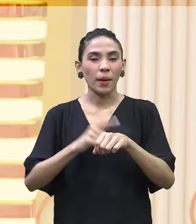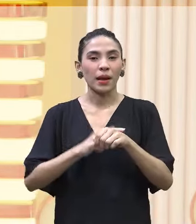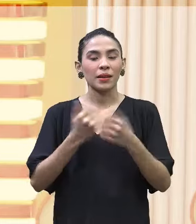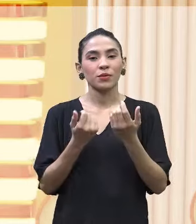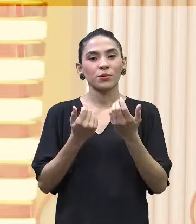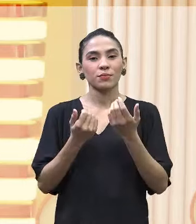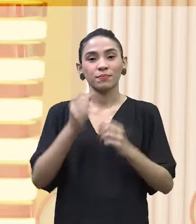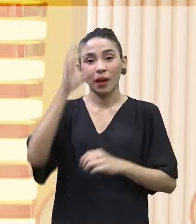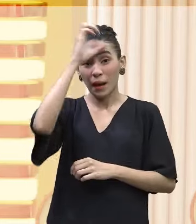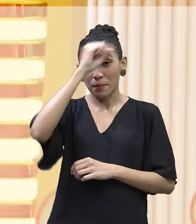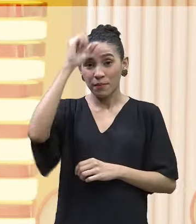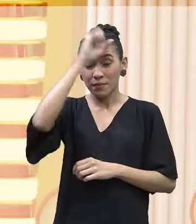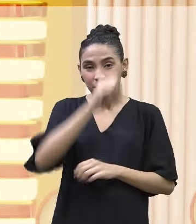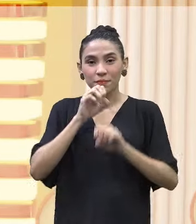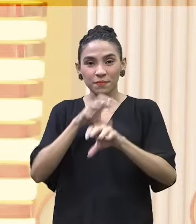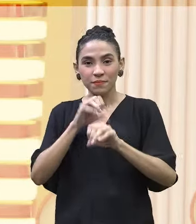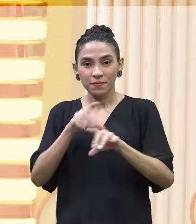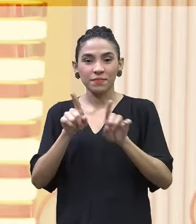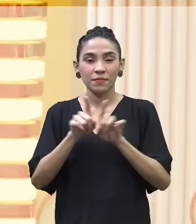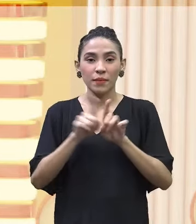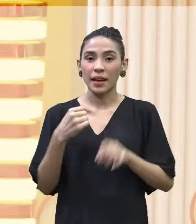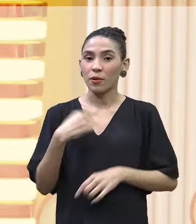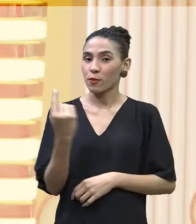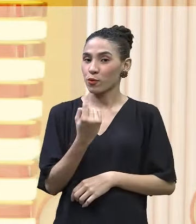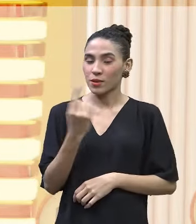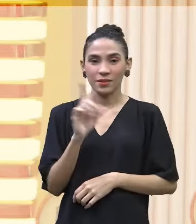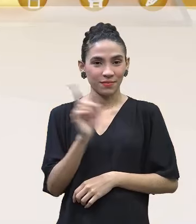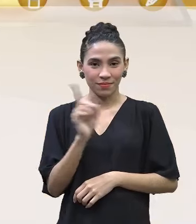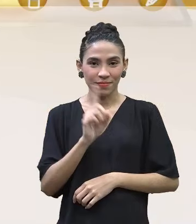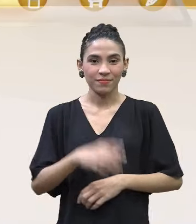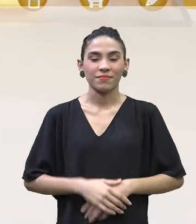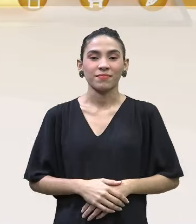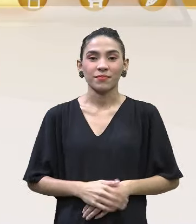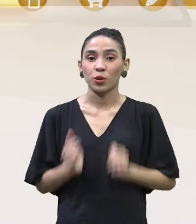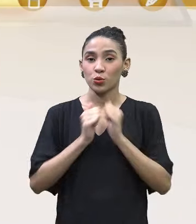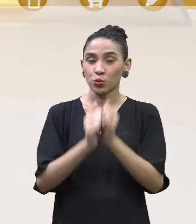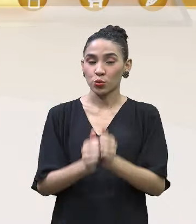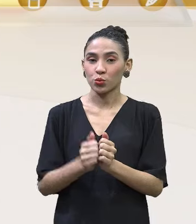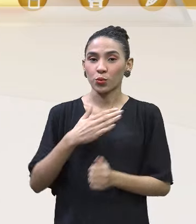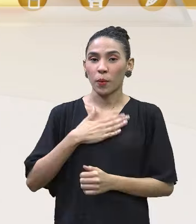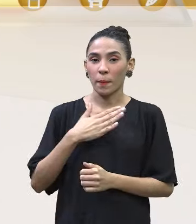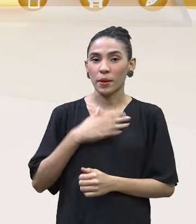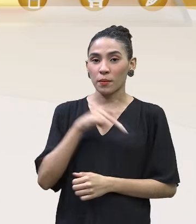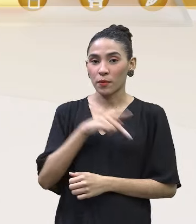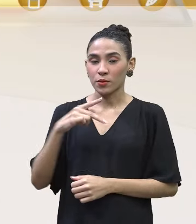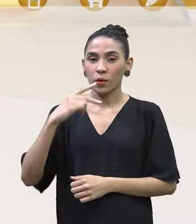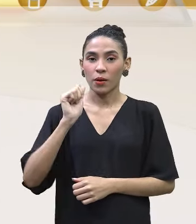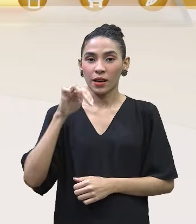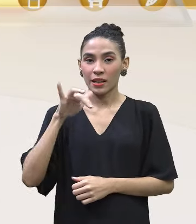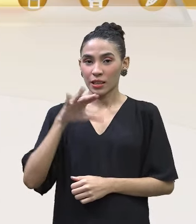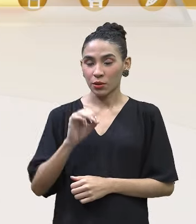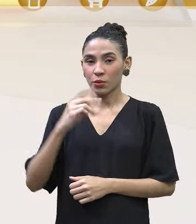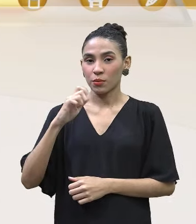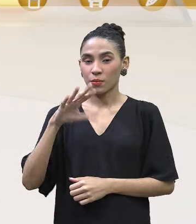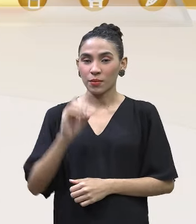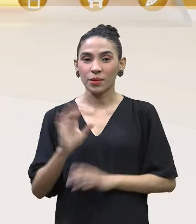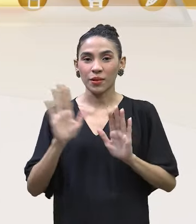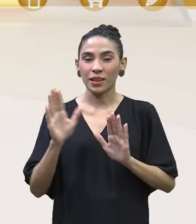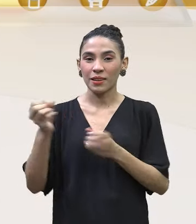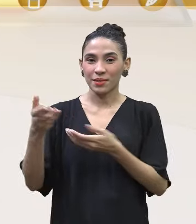saberes aprendendo também mas não estou sozinha nessa missão aqui ao meu lado o professor Antônio Paulo Olá professor seja